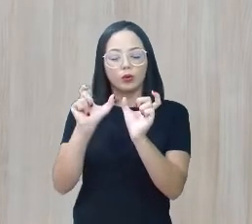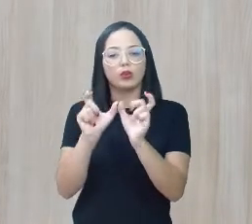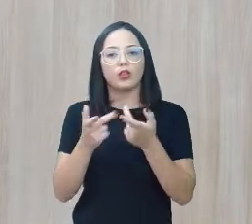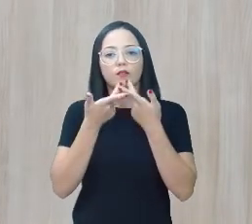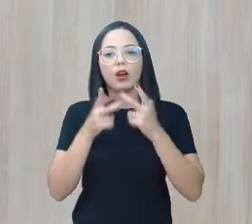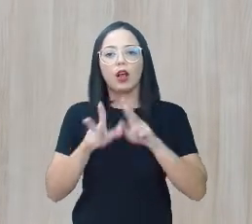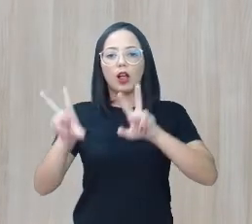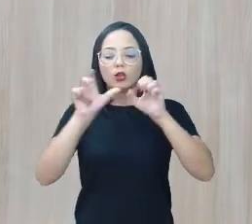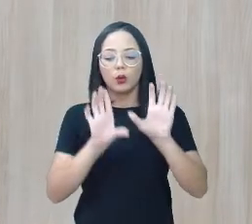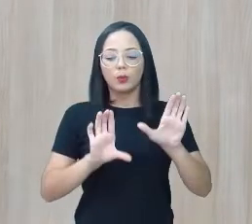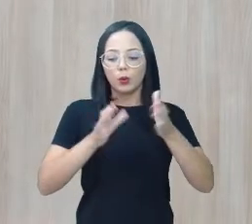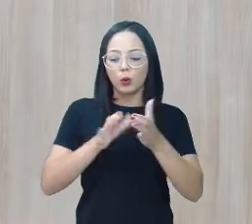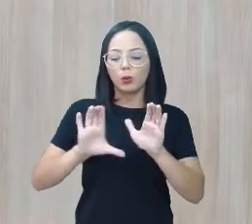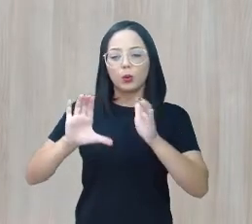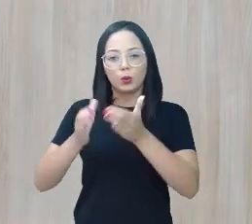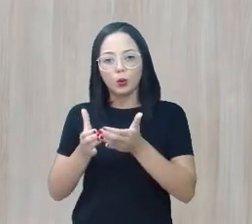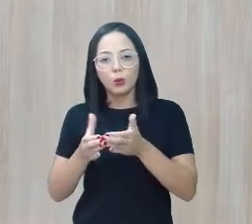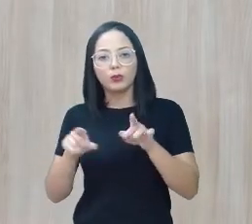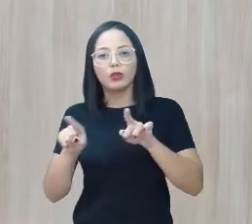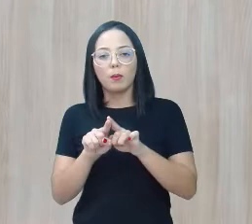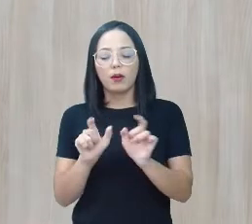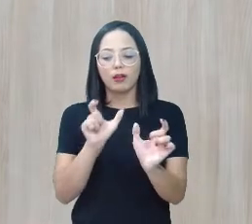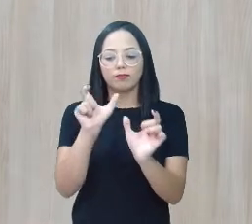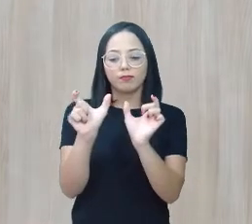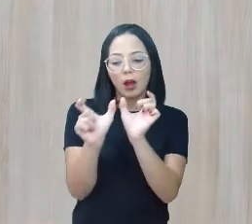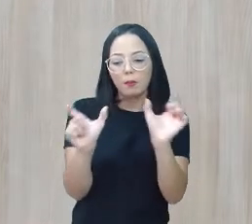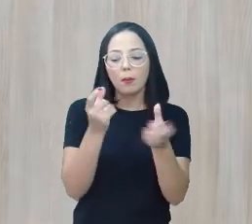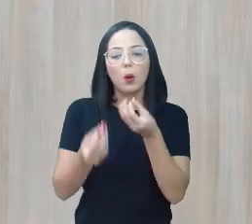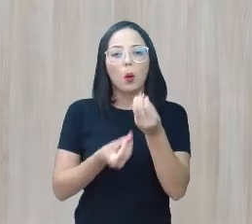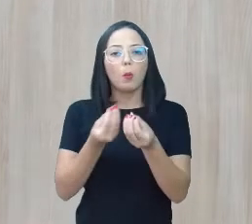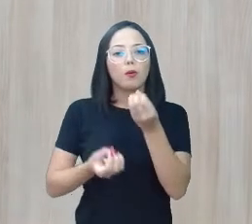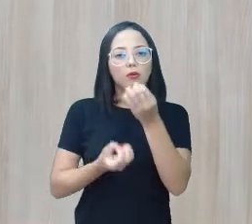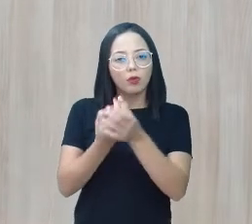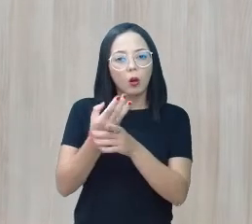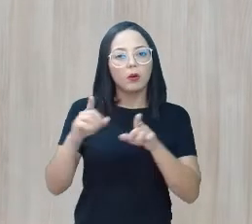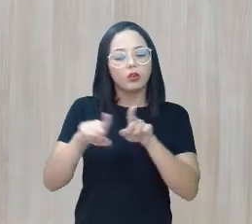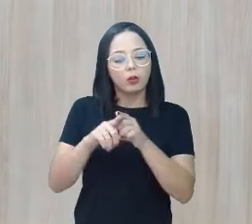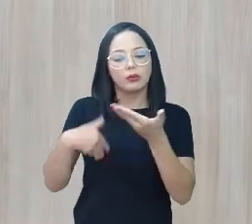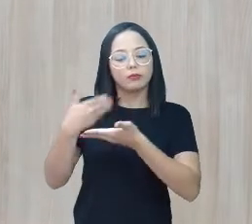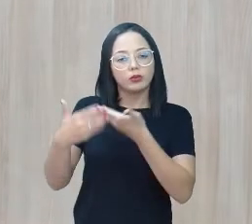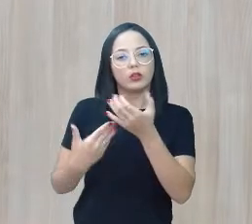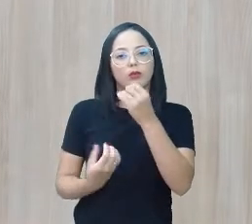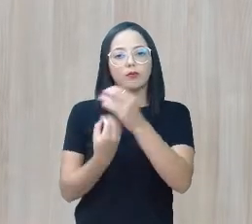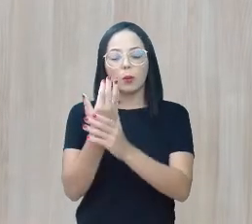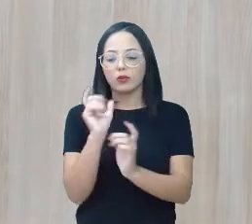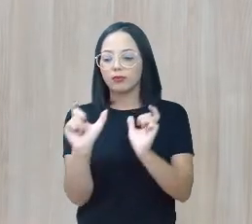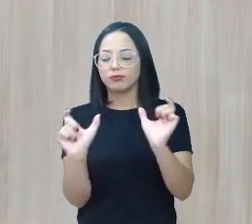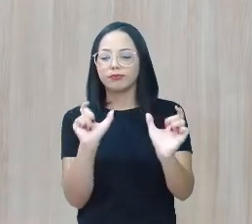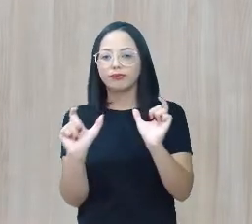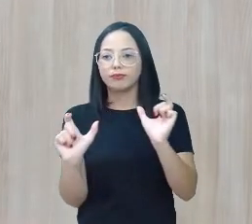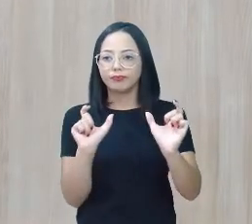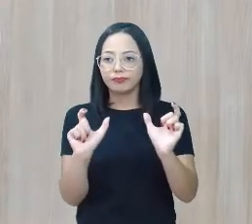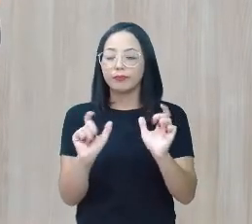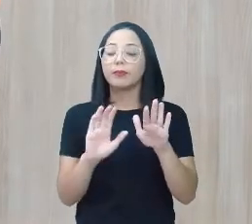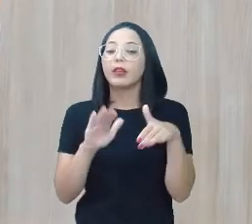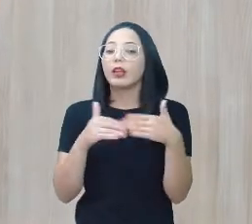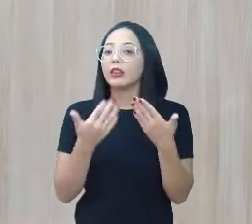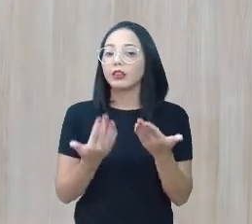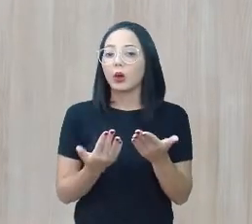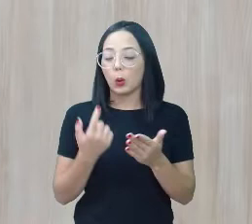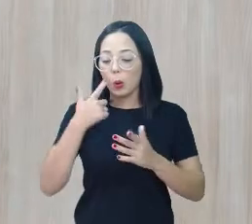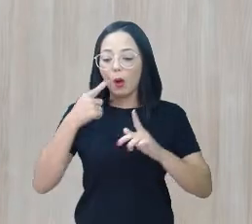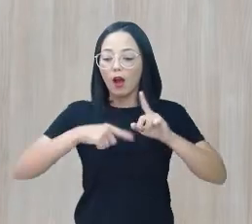trata das classes das palavras, como elas se formam, também do processo da formação de palavra. Então,